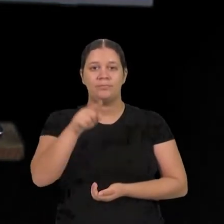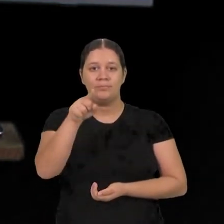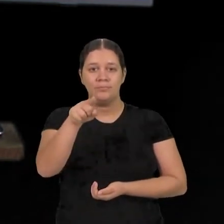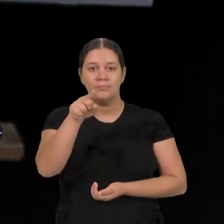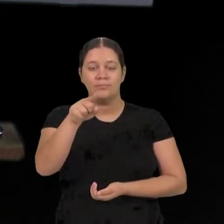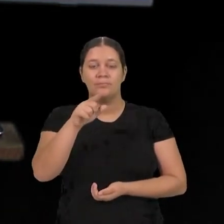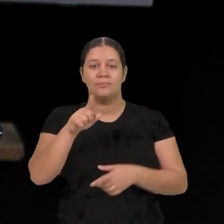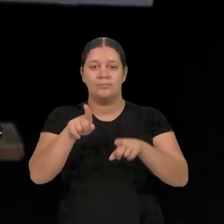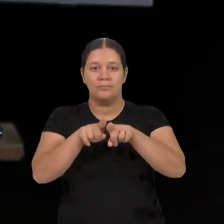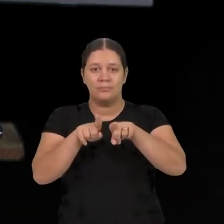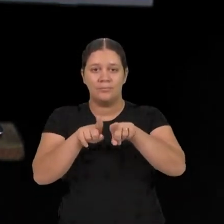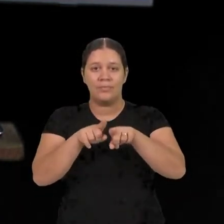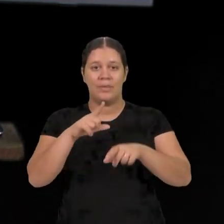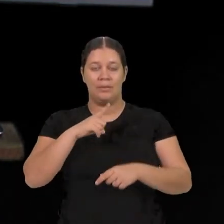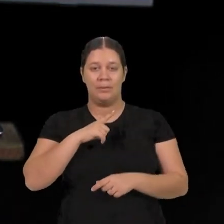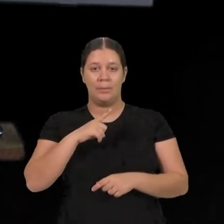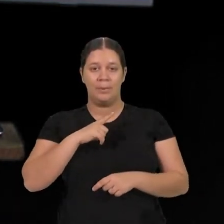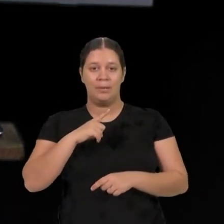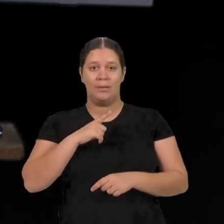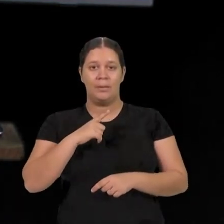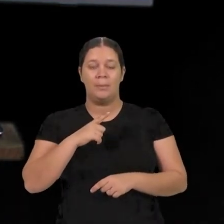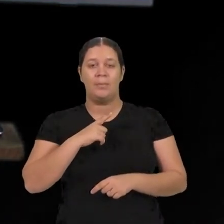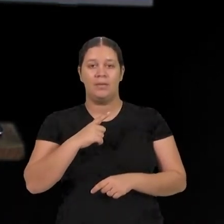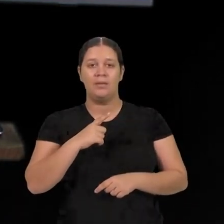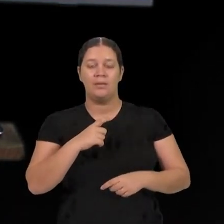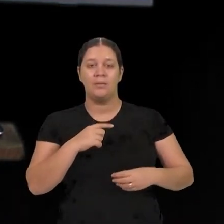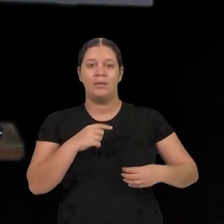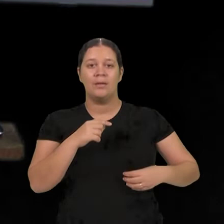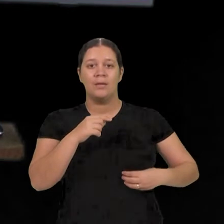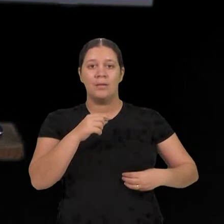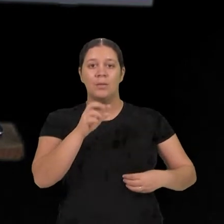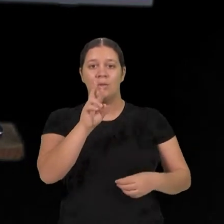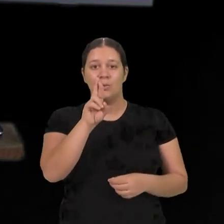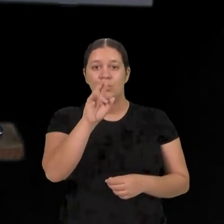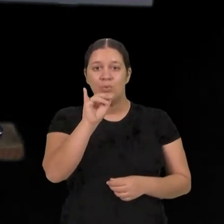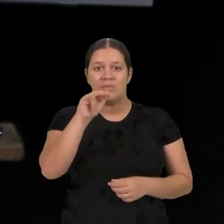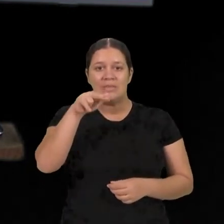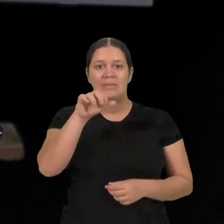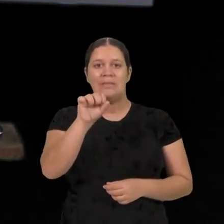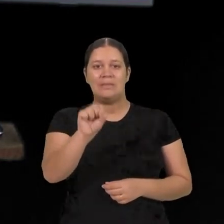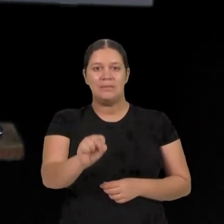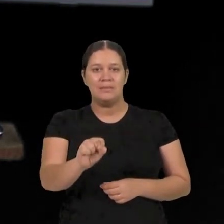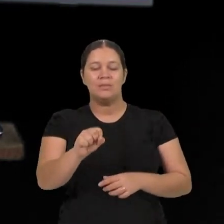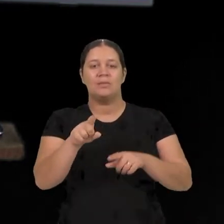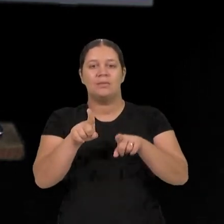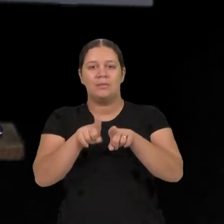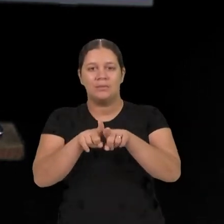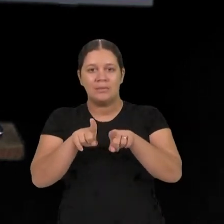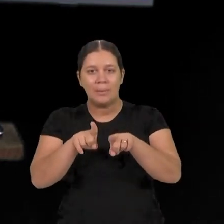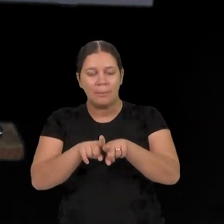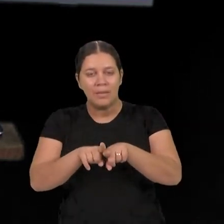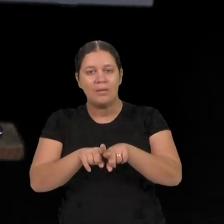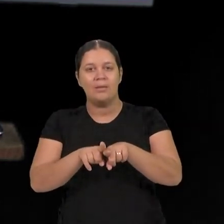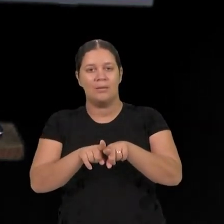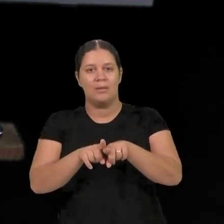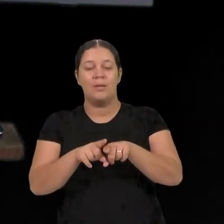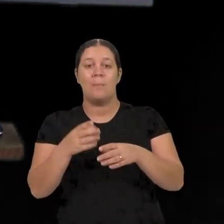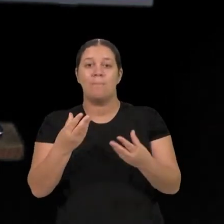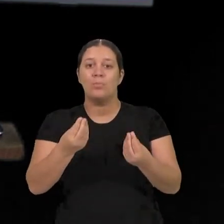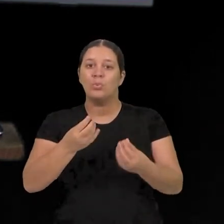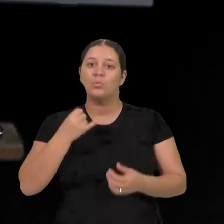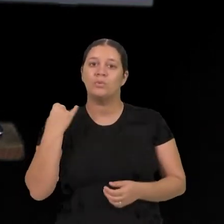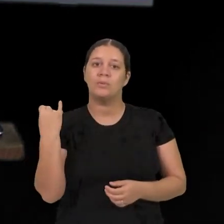Você vai ter também nos rins, tá? Não só no fígado, mas nos rins também. Então os peroxissomos são